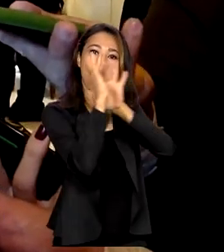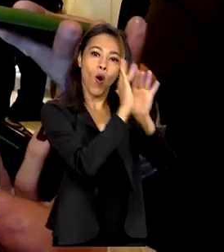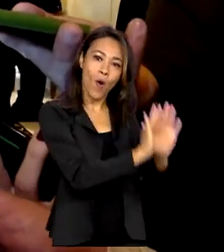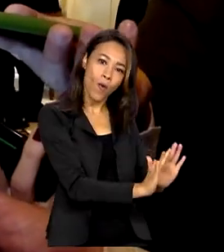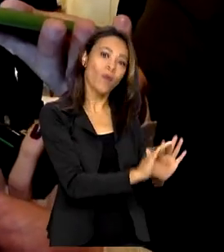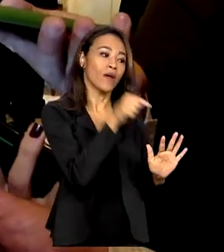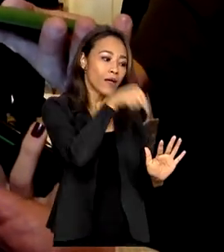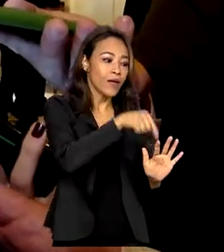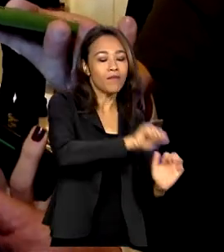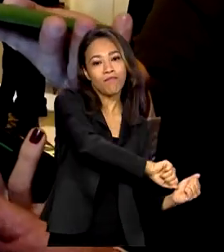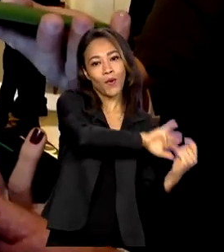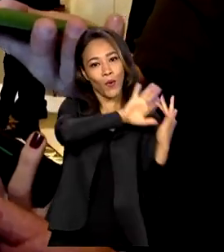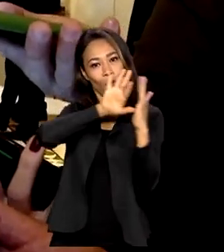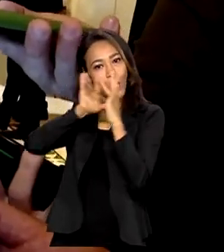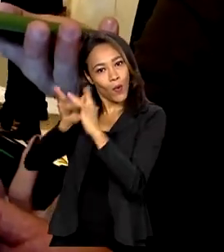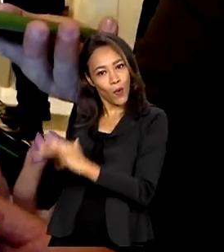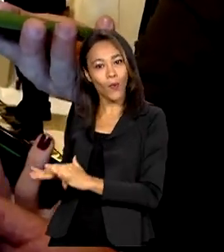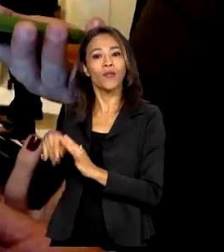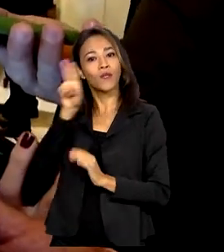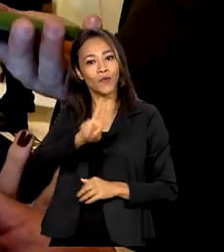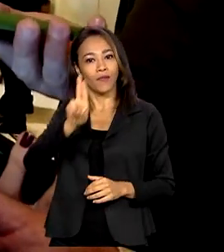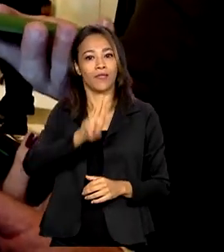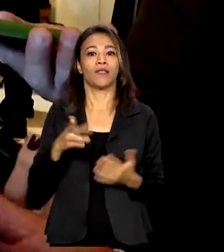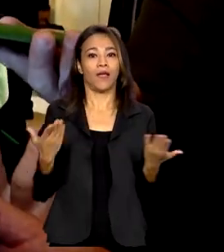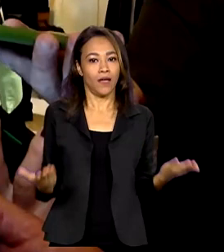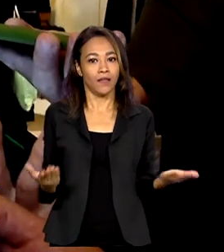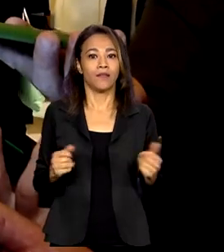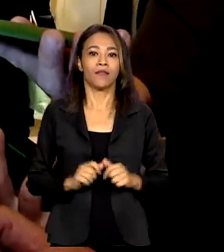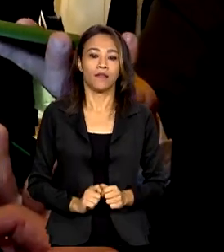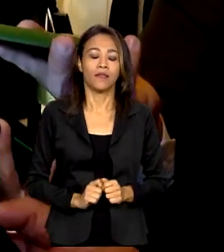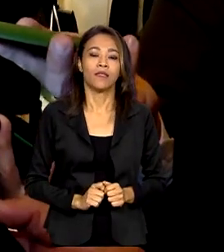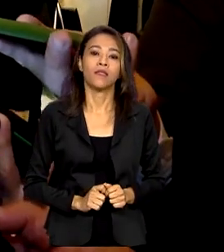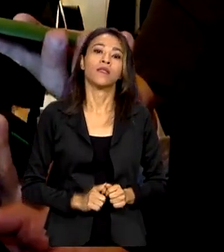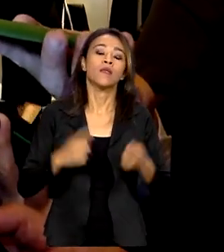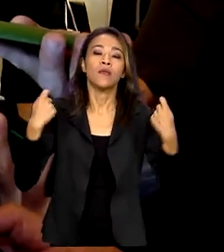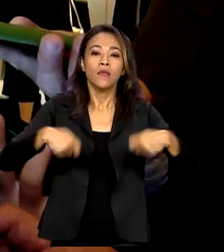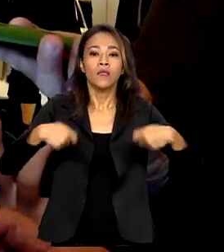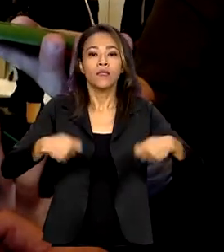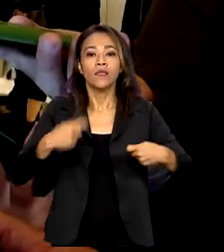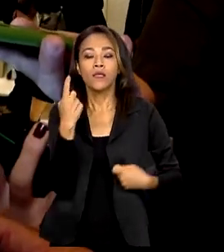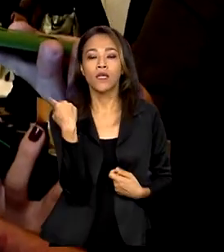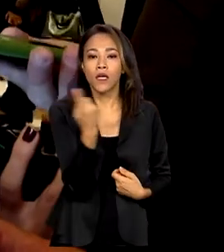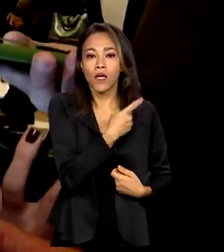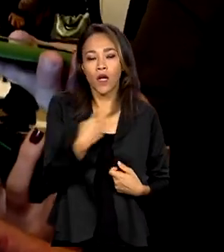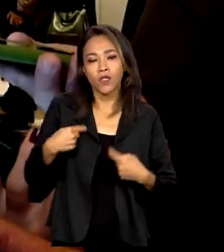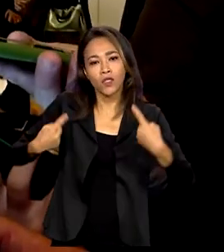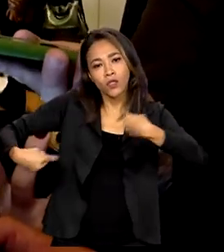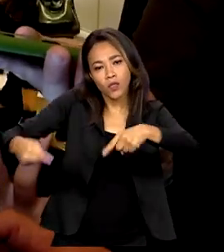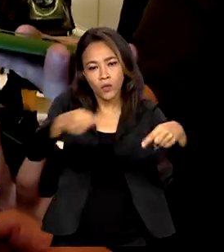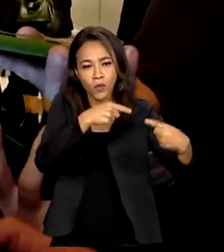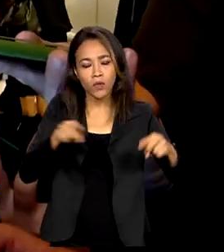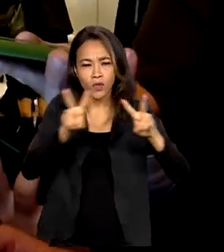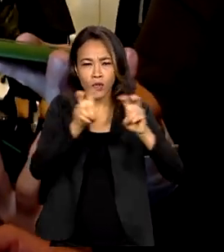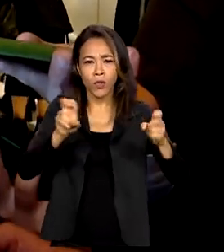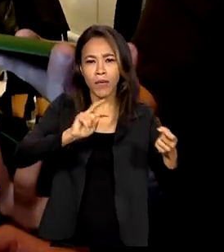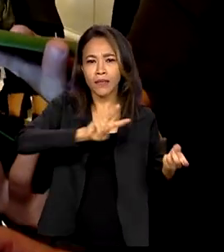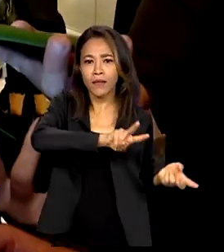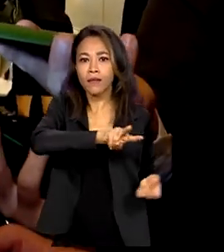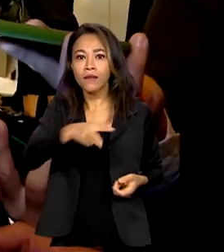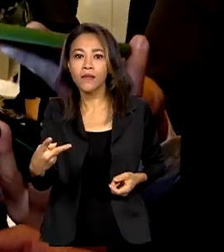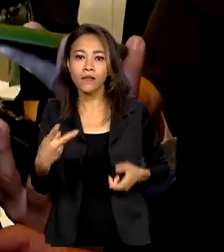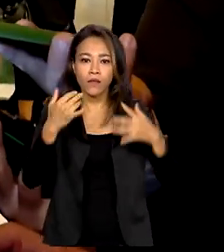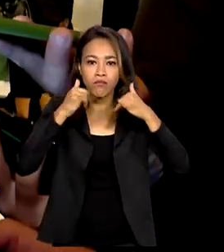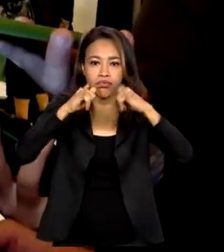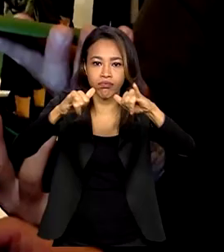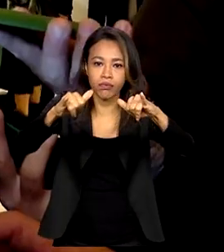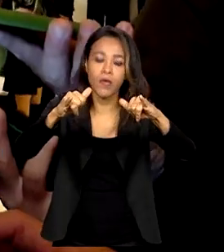mais brasileiros nas universidades chinesas. É preciso que a gente discuta a questão da transição energética, porque